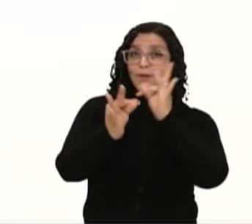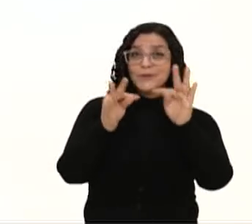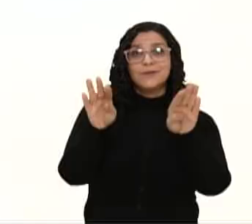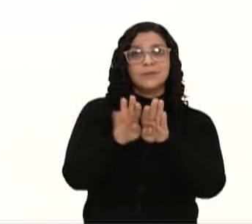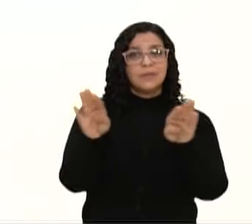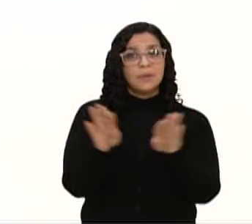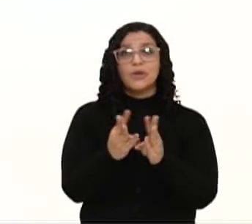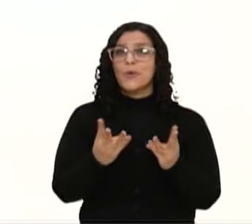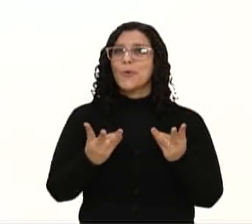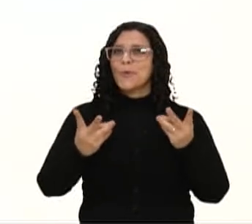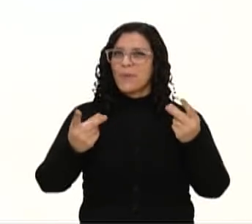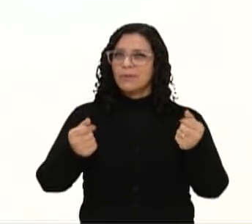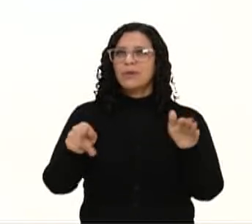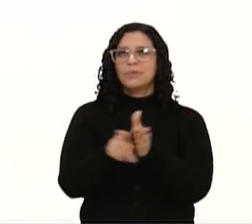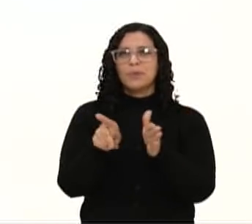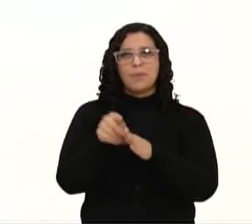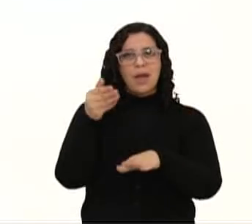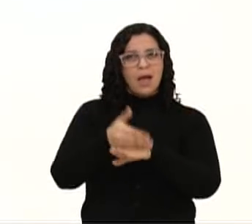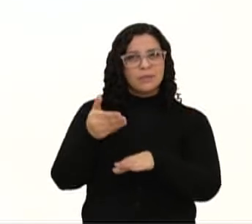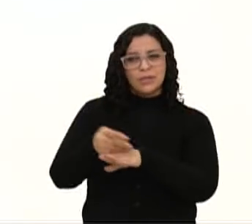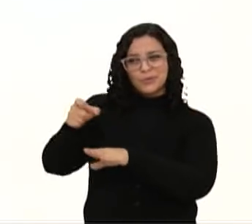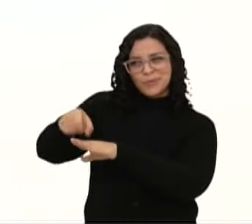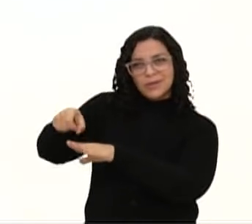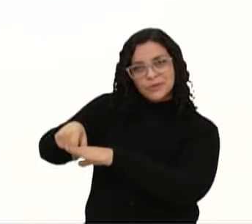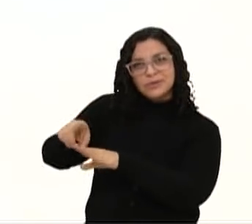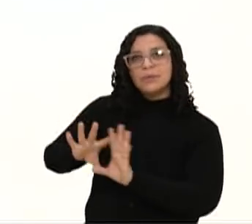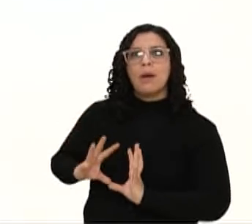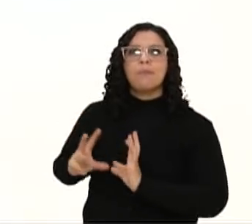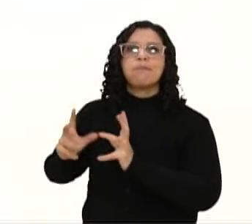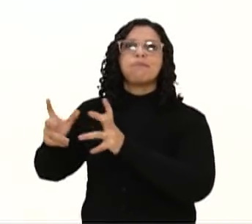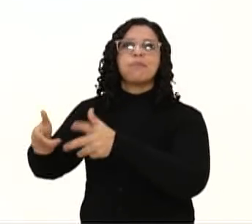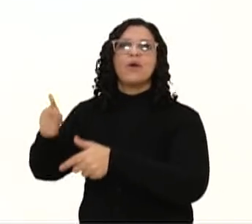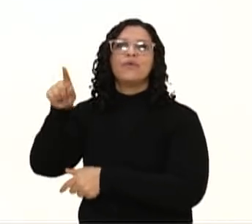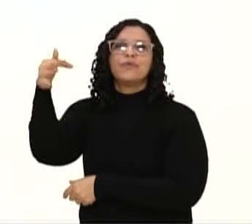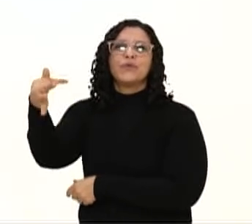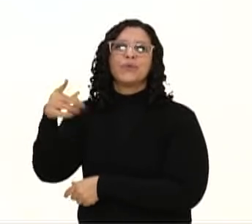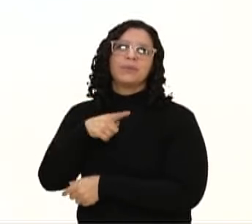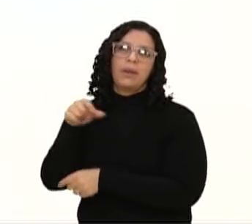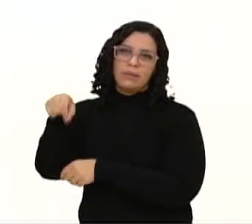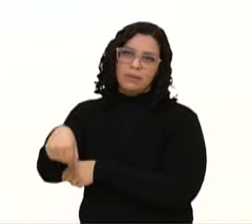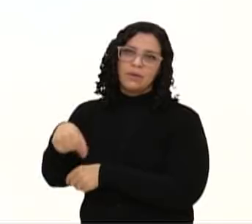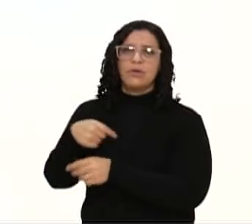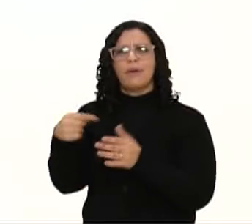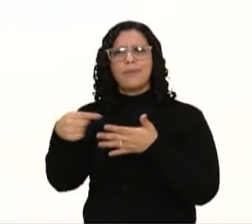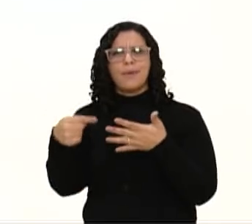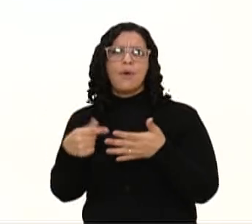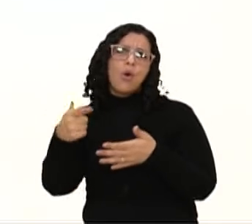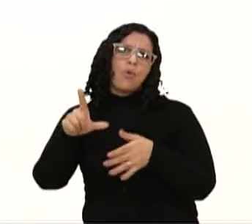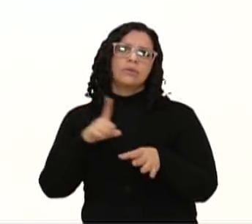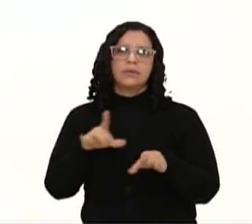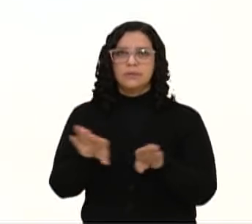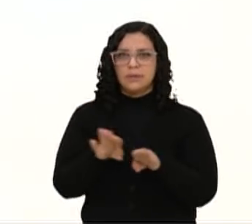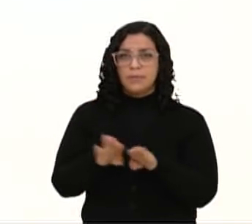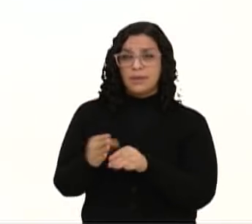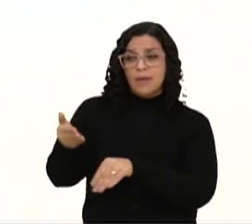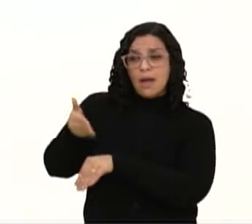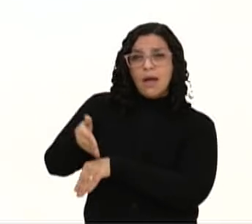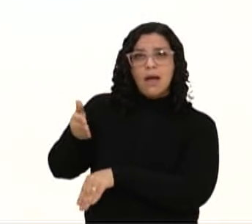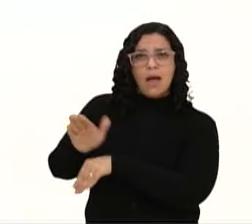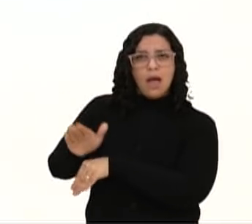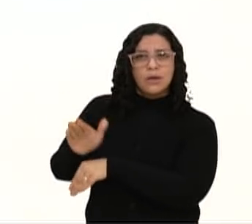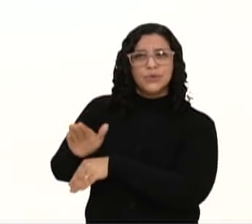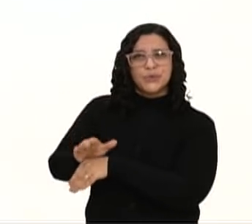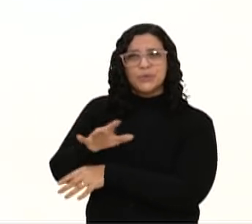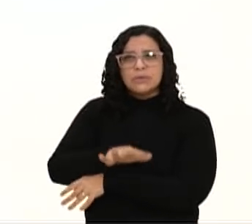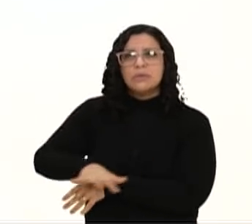que incrementam as atividades do campo ali, aí outras que são utilizadas além dessas que eu falei para vocês, que fazem parte do